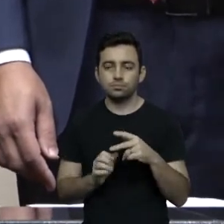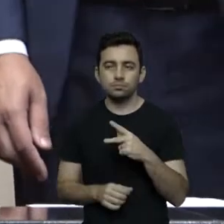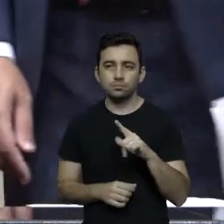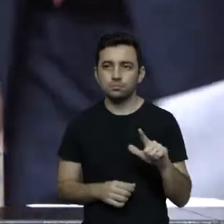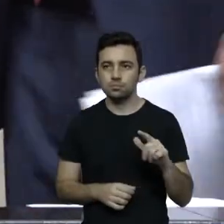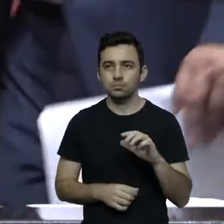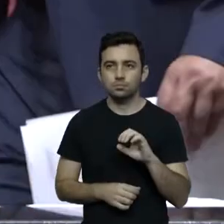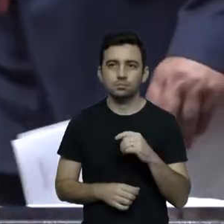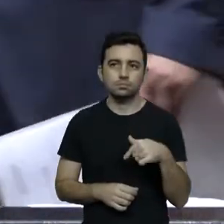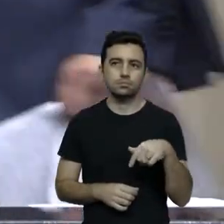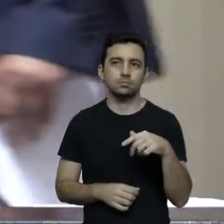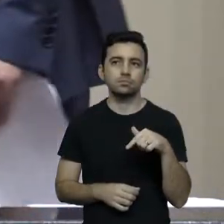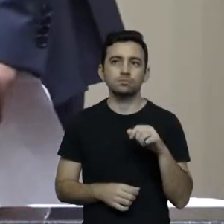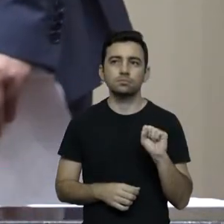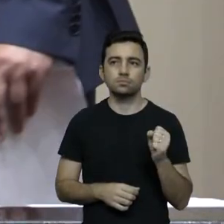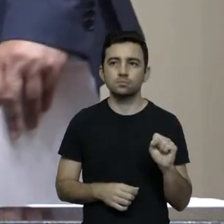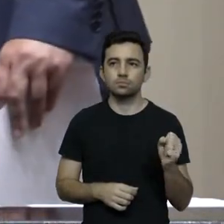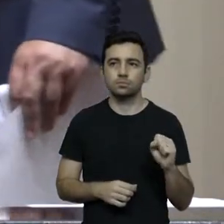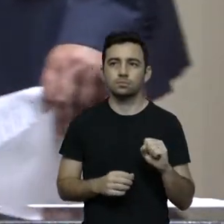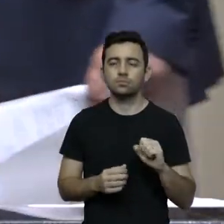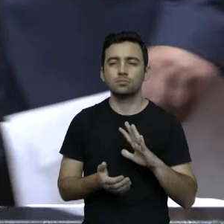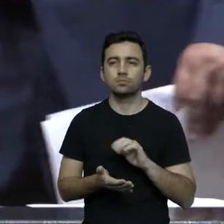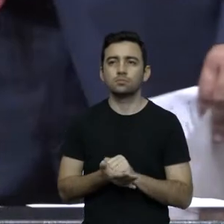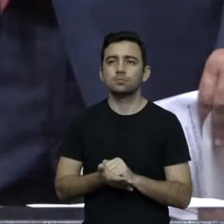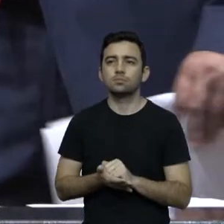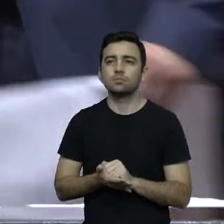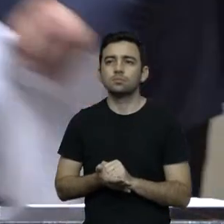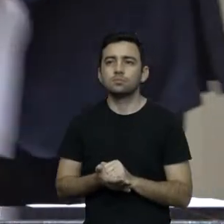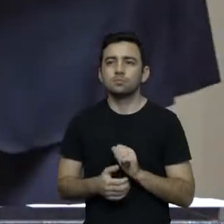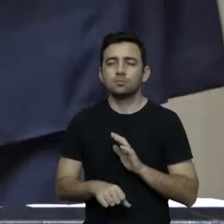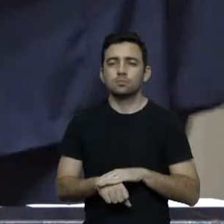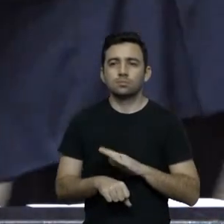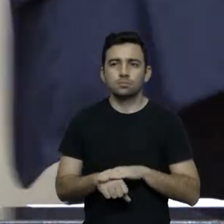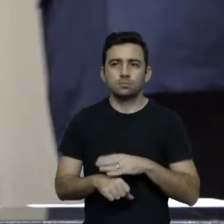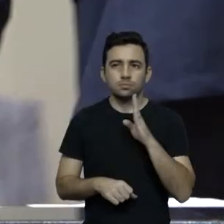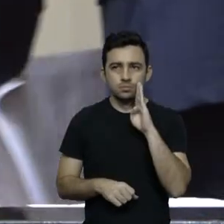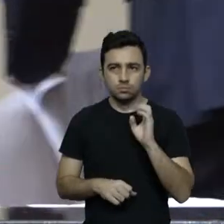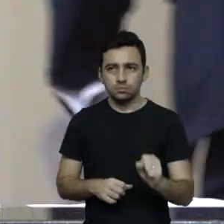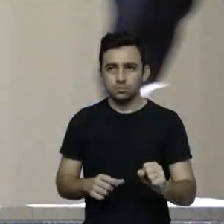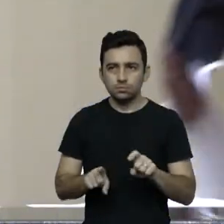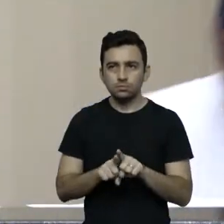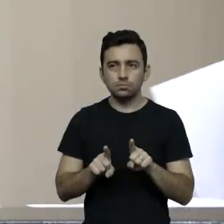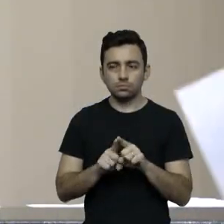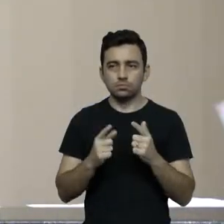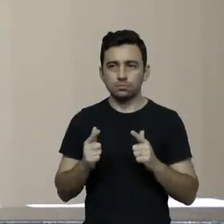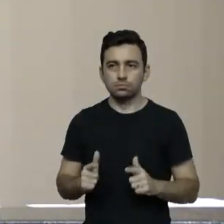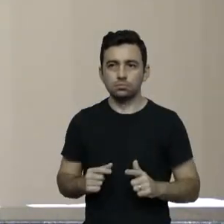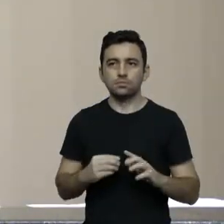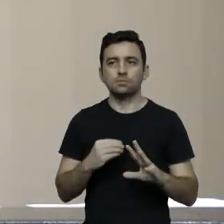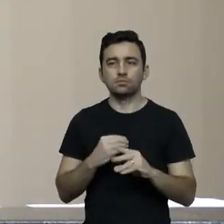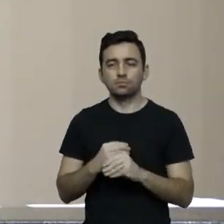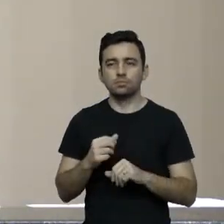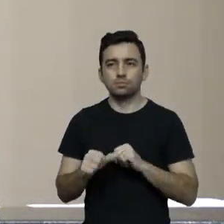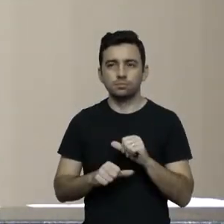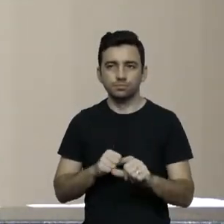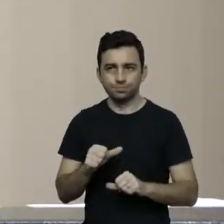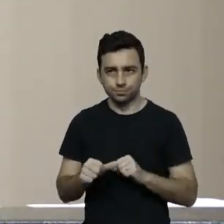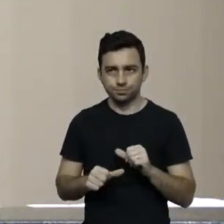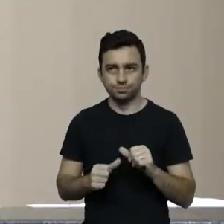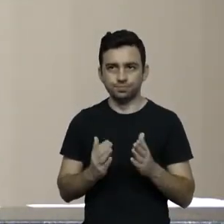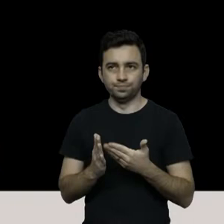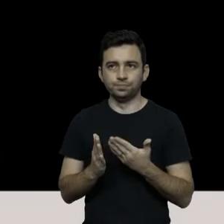8.1 2022 subscrito pelo Deputado Bruno Souza e outros e se referem emenda modificativa das